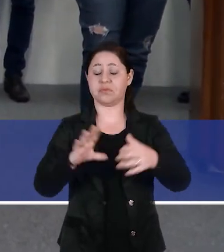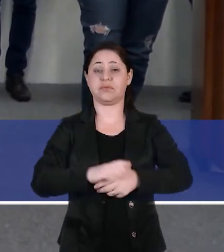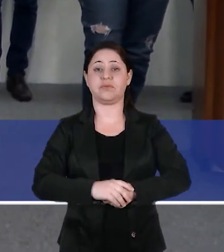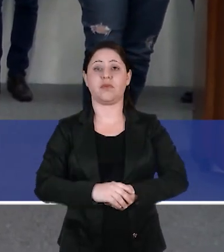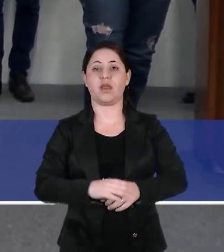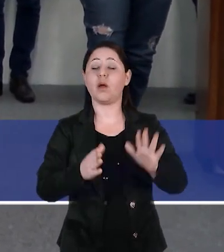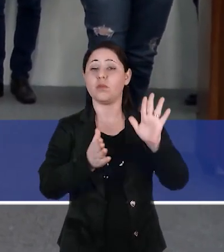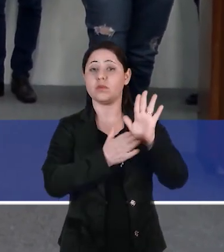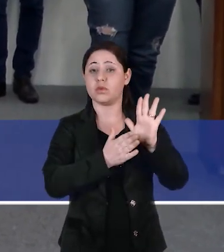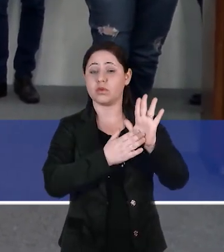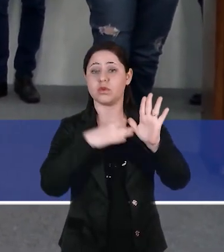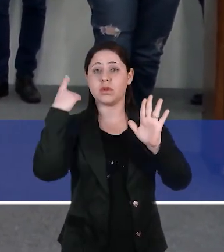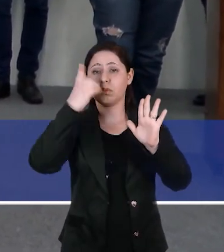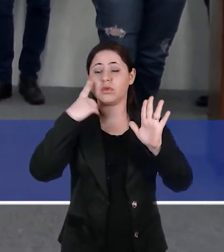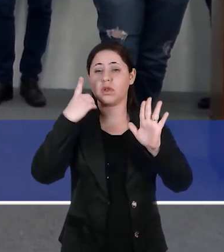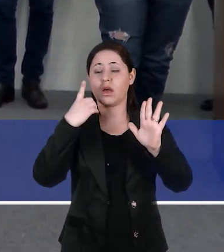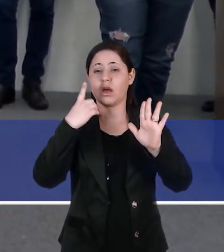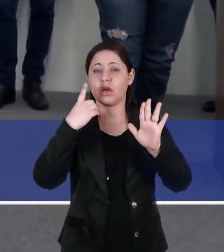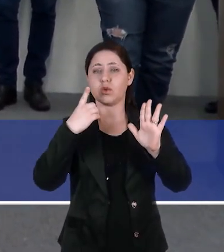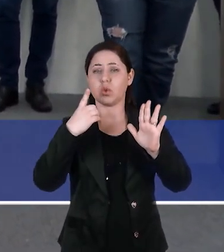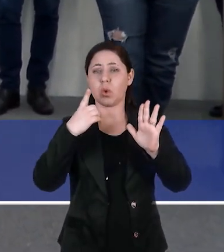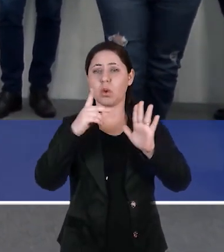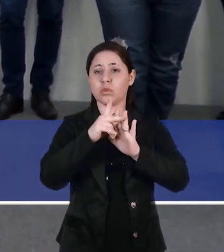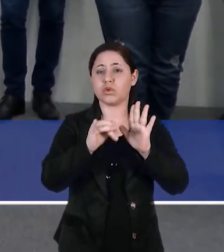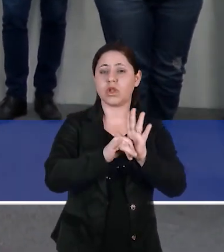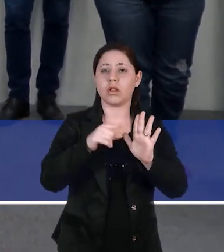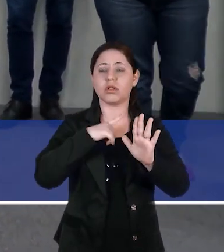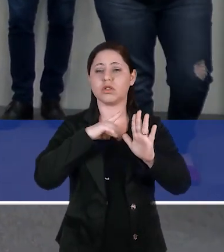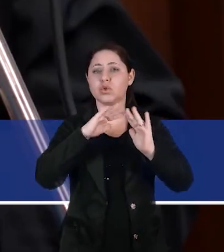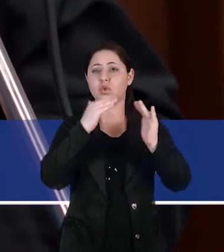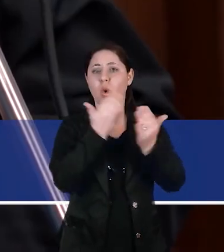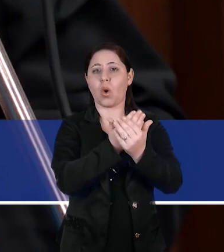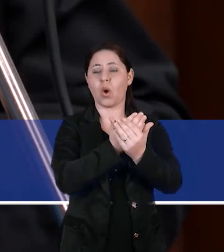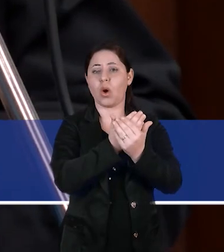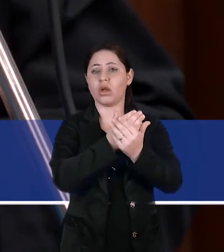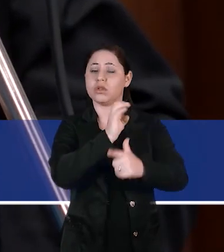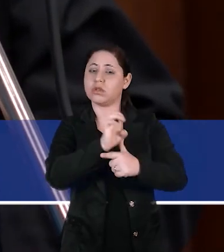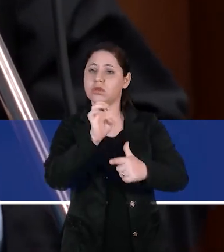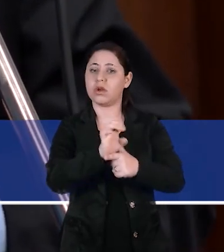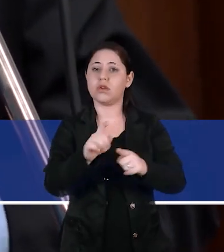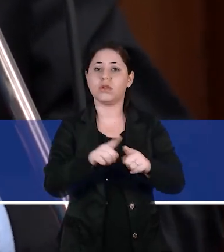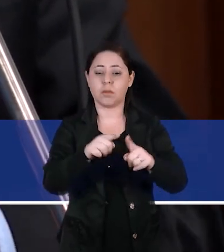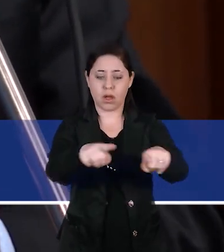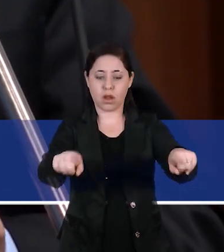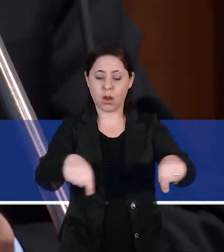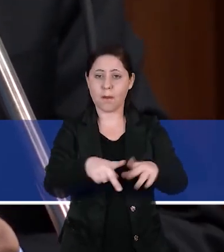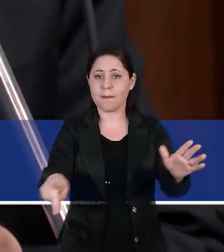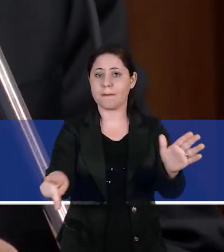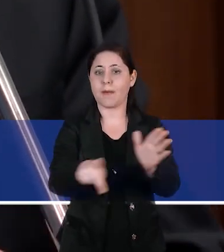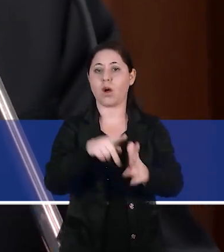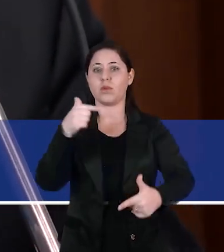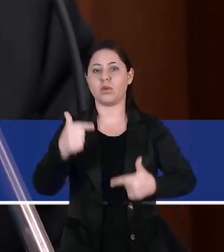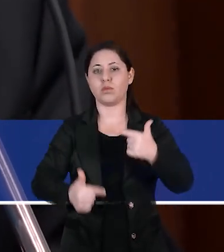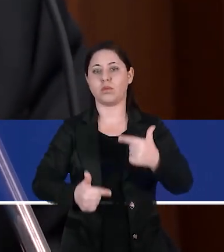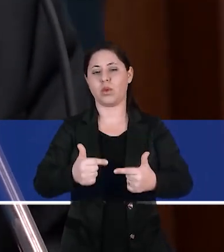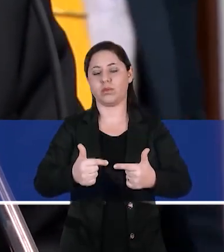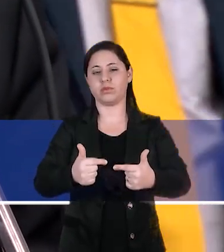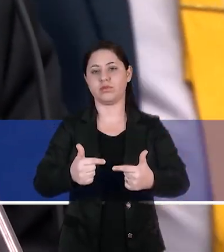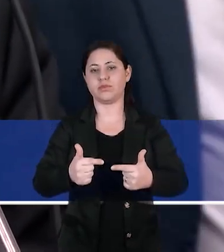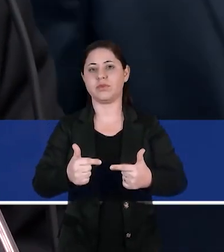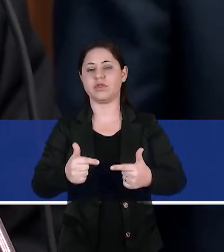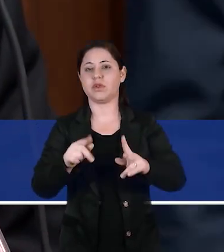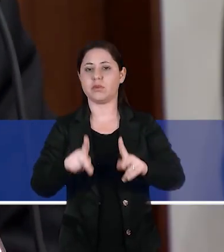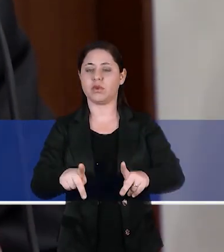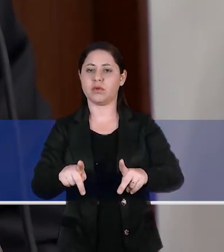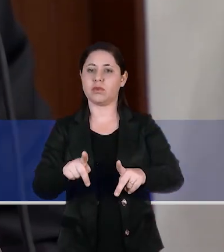do parlamentar, o programa deve contemplar ações nas escolas estaduais e áreas esportivas mantidas pela administração pública de